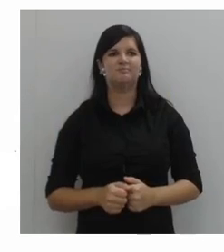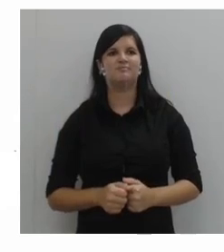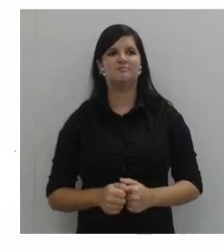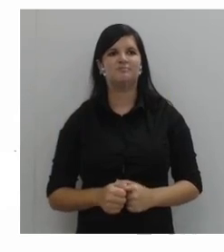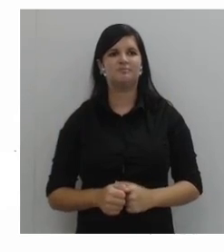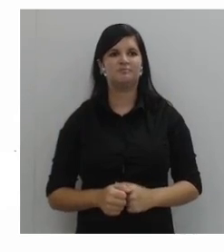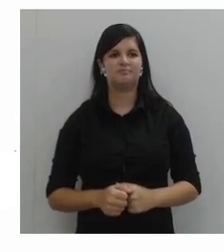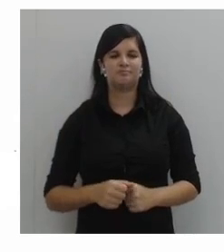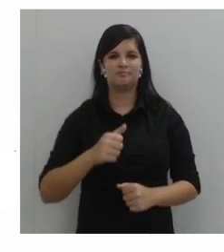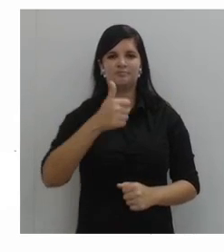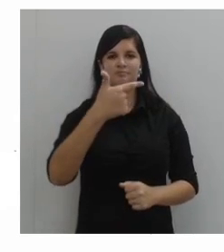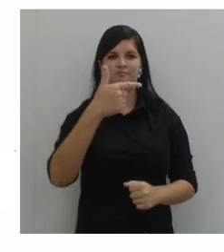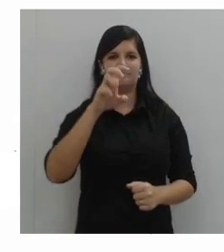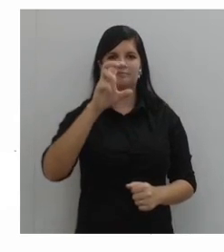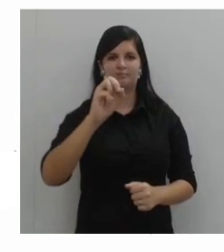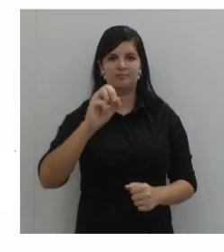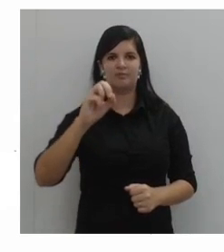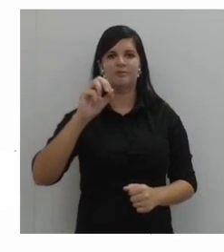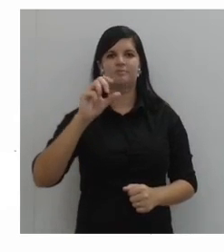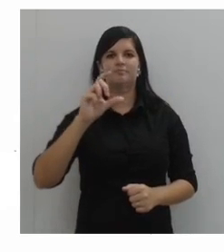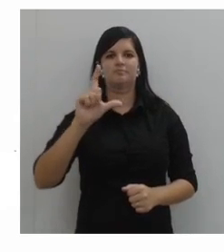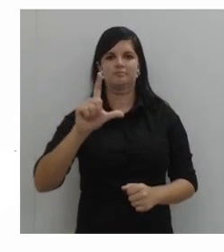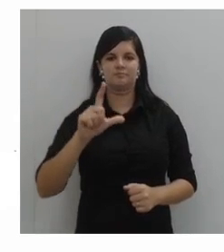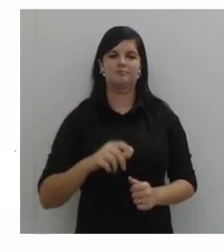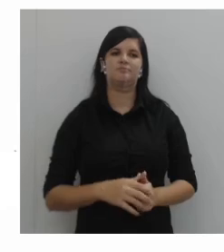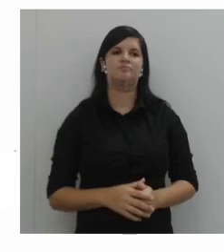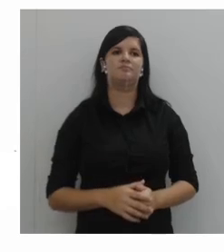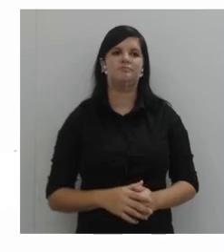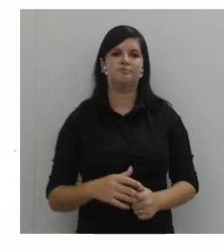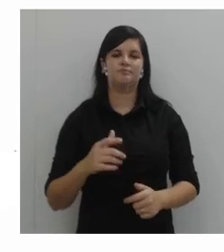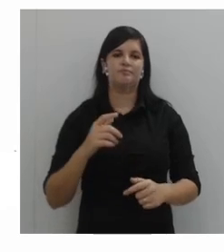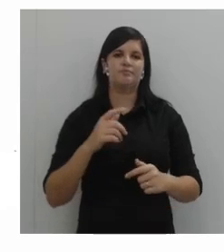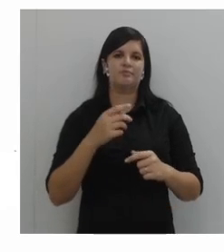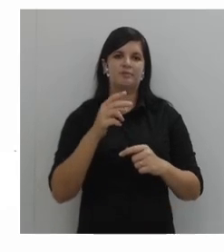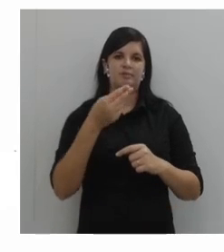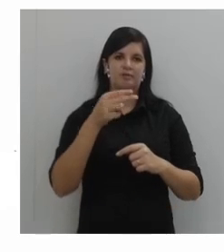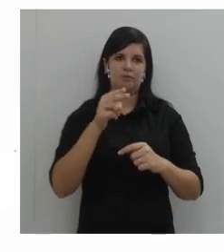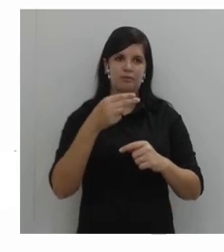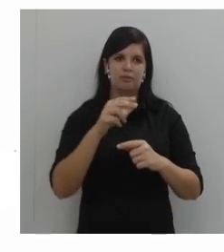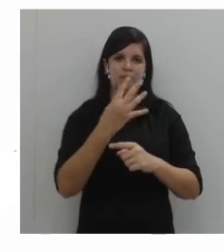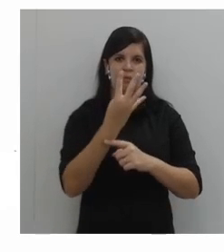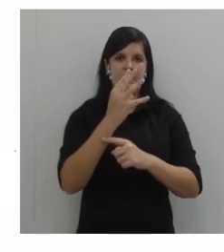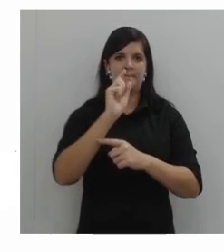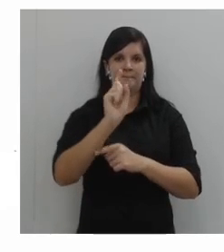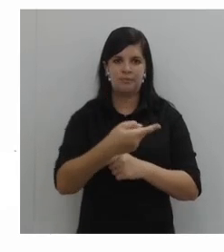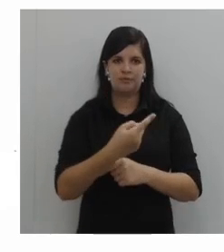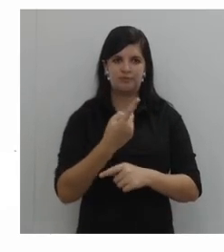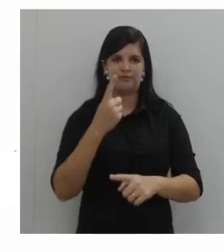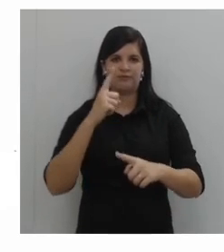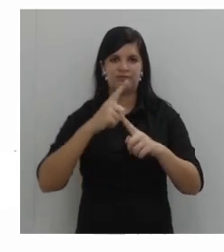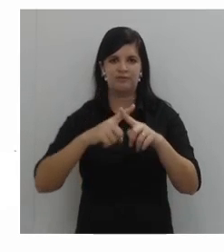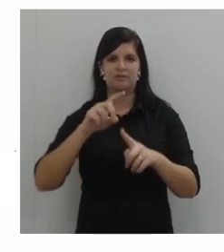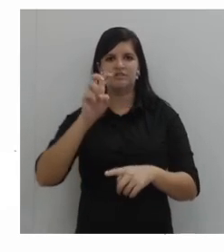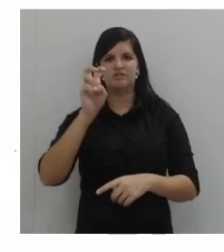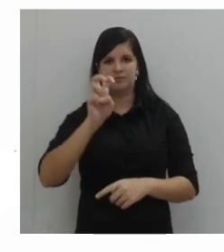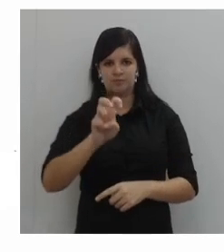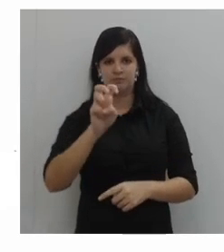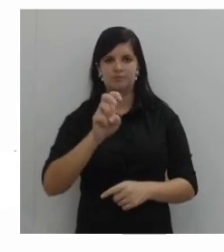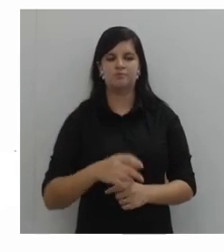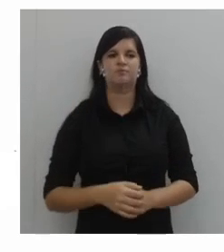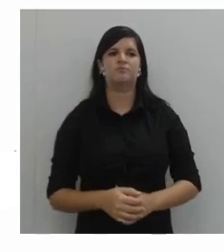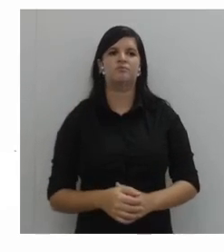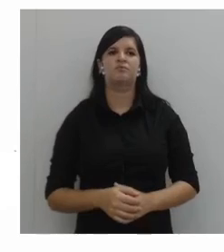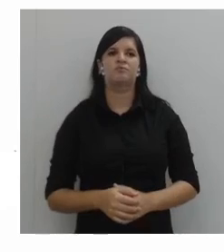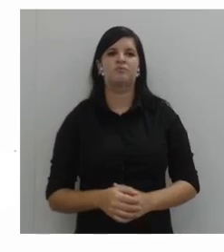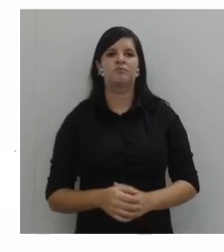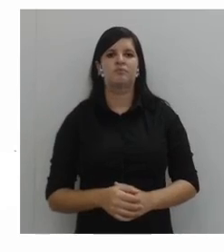Então, vai ficar aqui, ó, 250. Vezes, igual, né? Aí, 4.000 vezes 5.